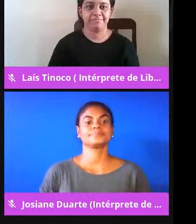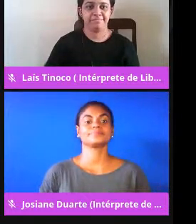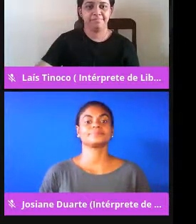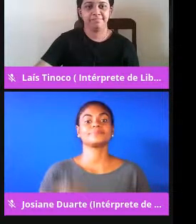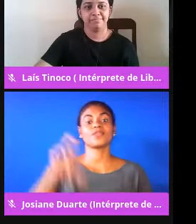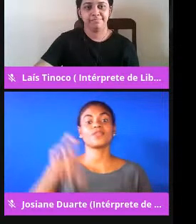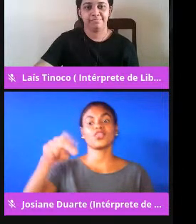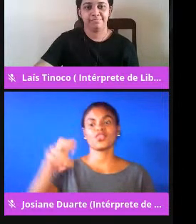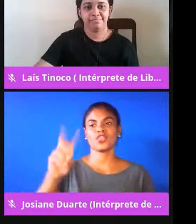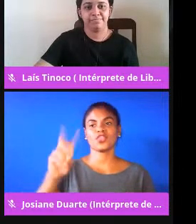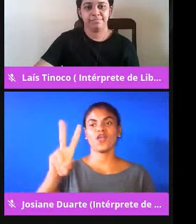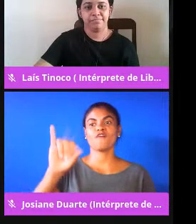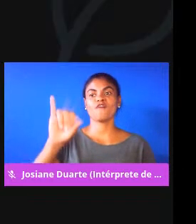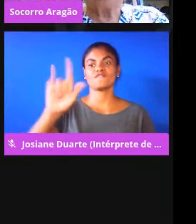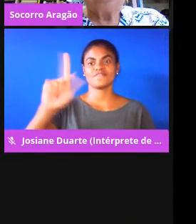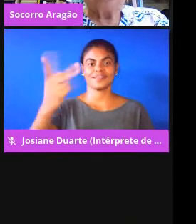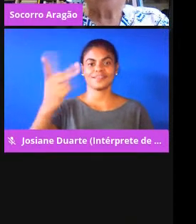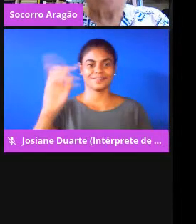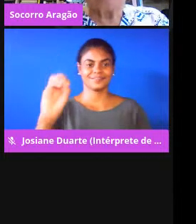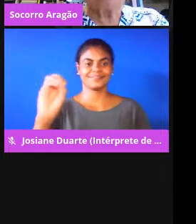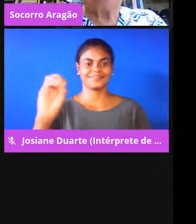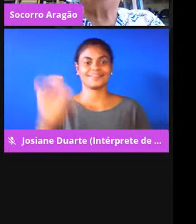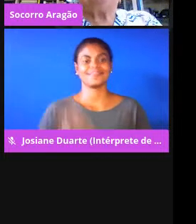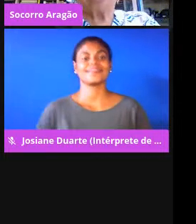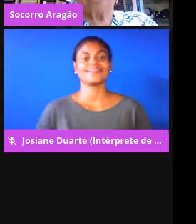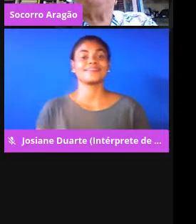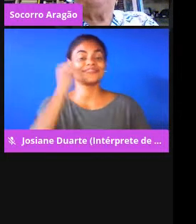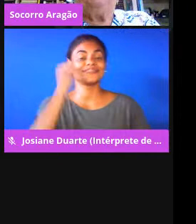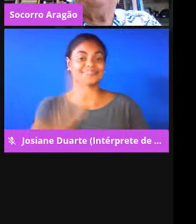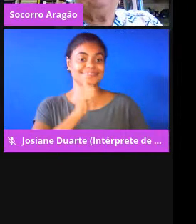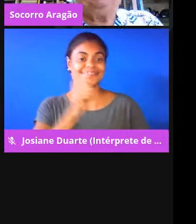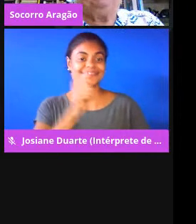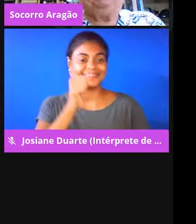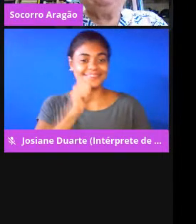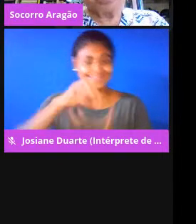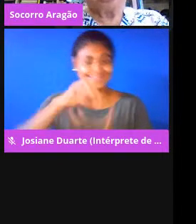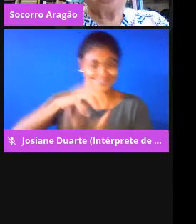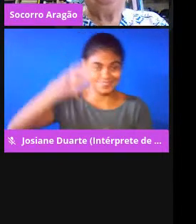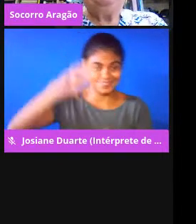Então, a pessoa, a mulher idosa, que tem um namorado jovem, então é estar de novilho.